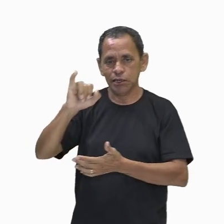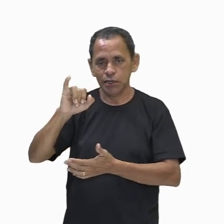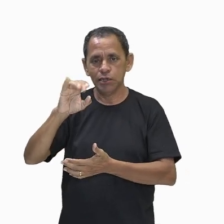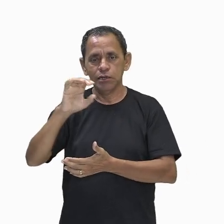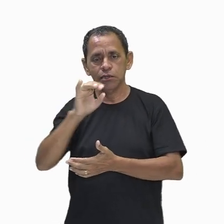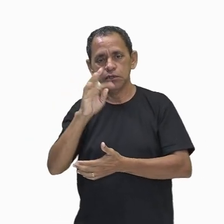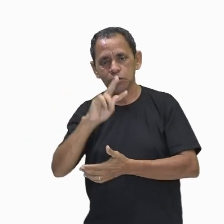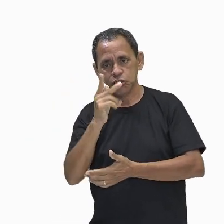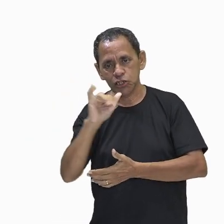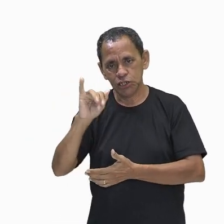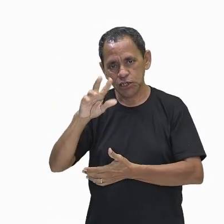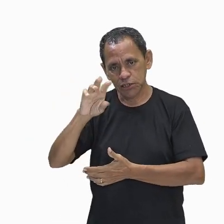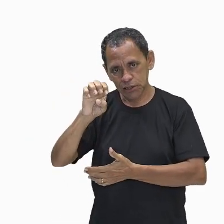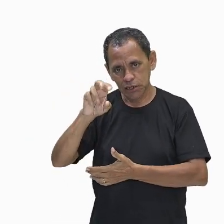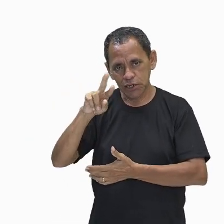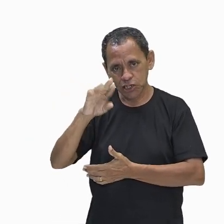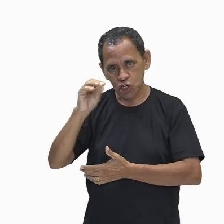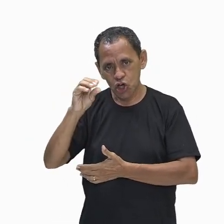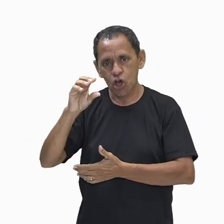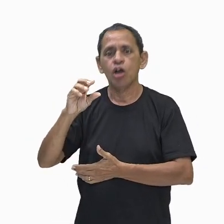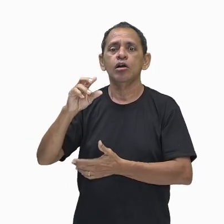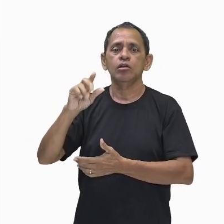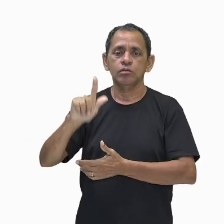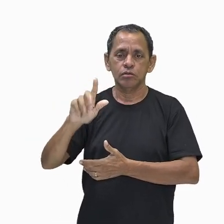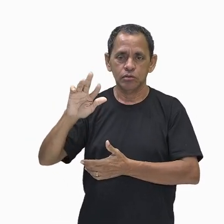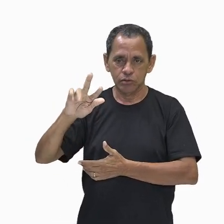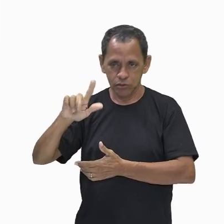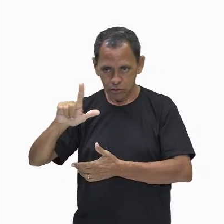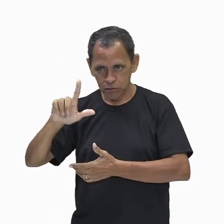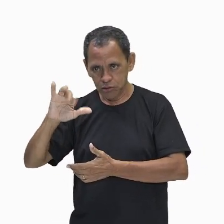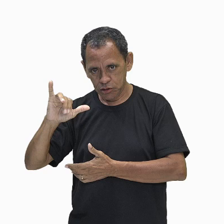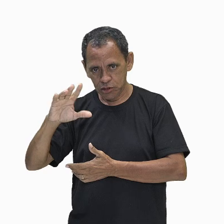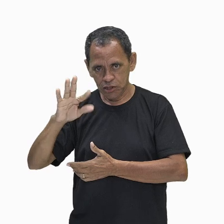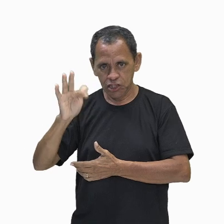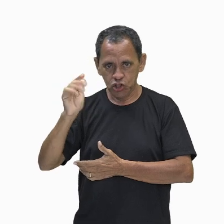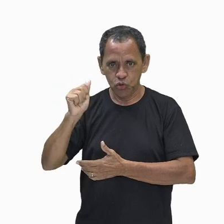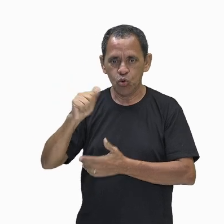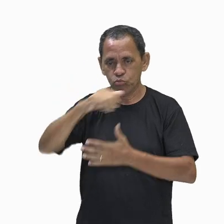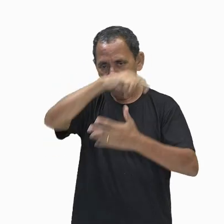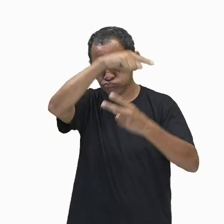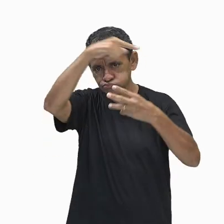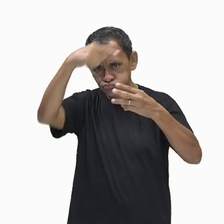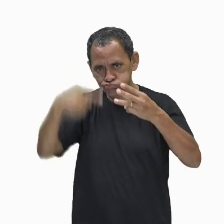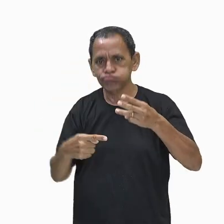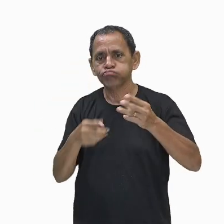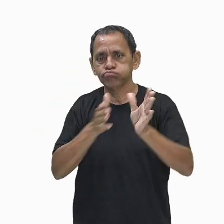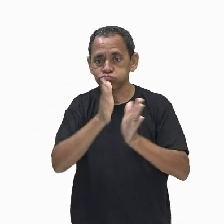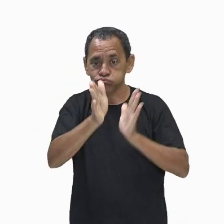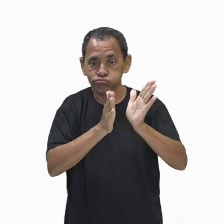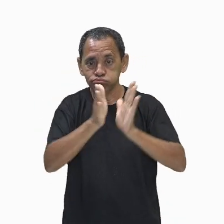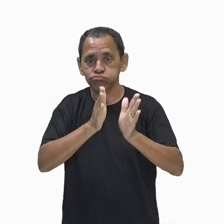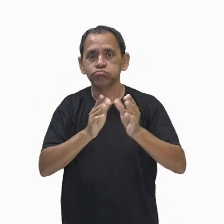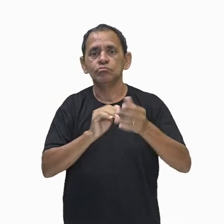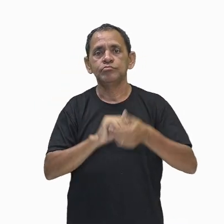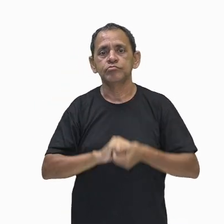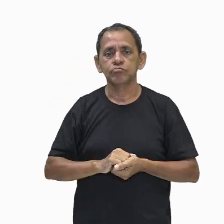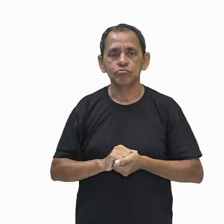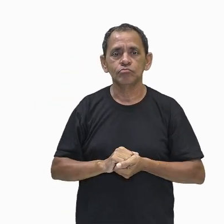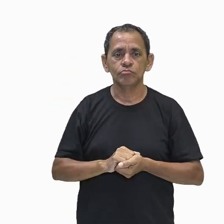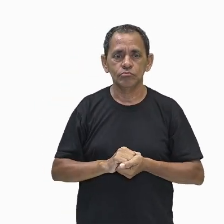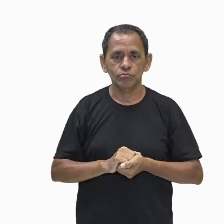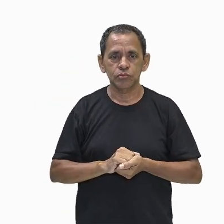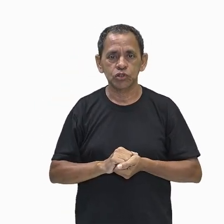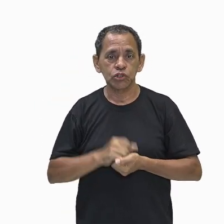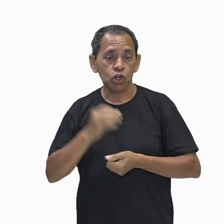Egito. Ele está dividido em 3 períodos: o Antigo Império, o Médio Império e o Novo Império. E dentro